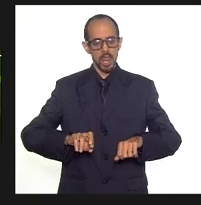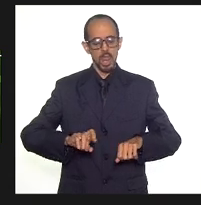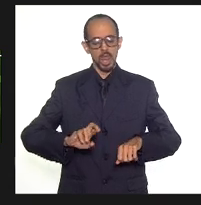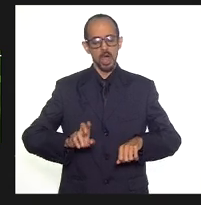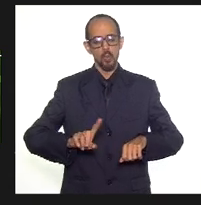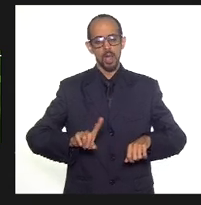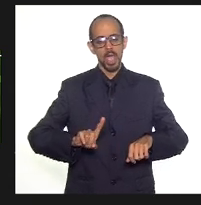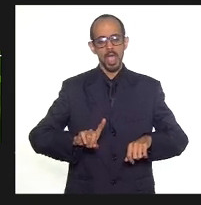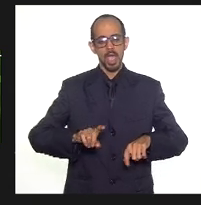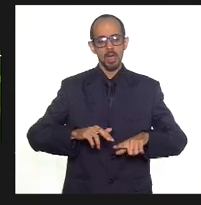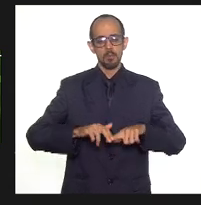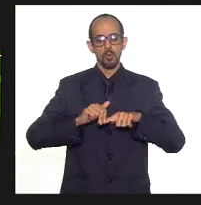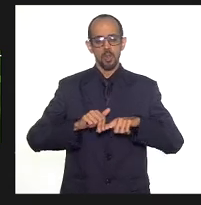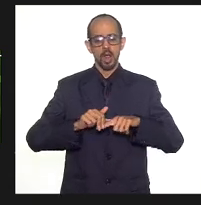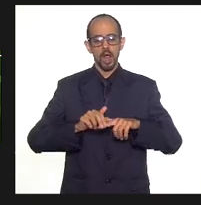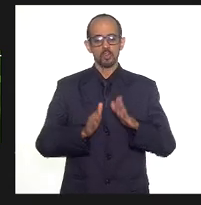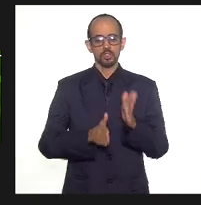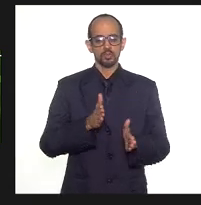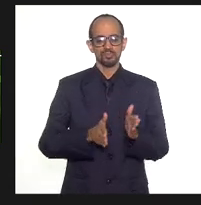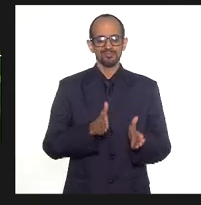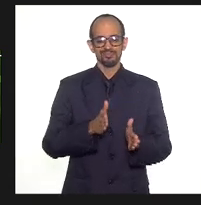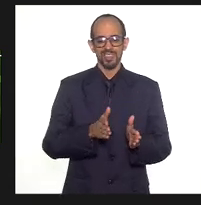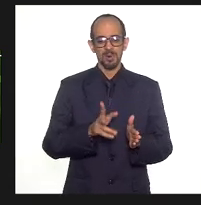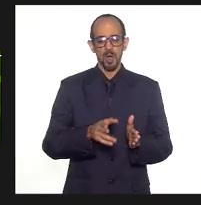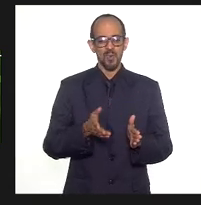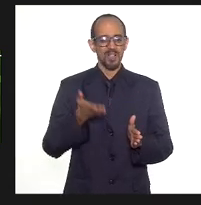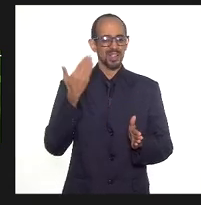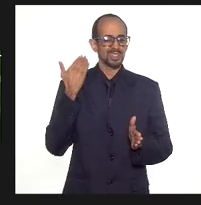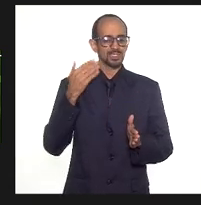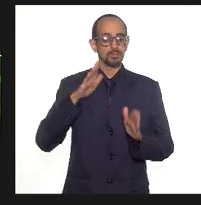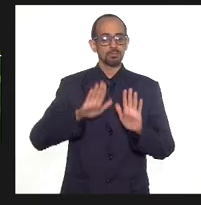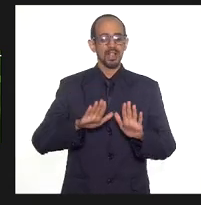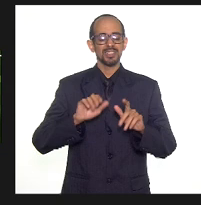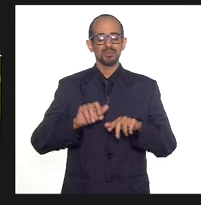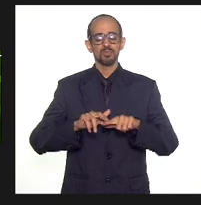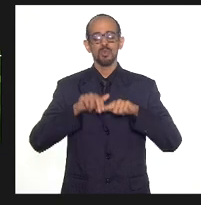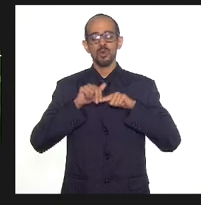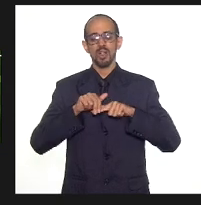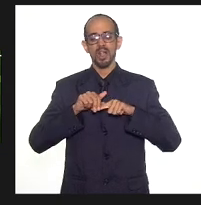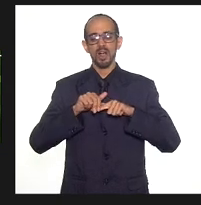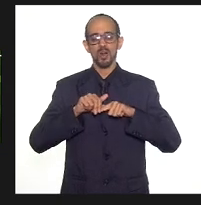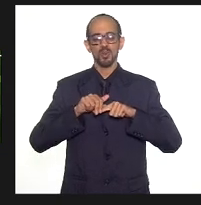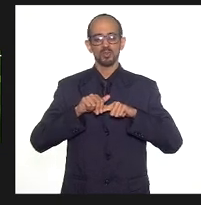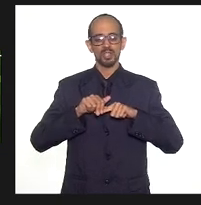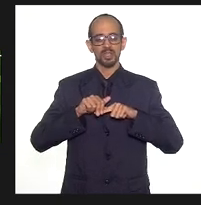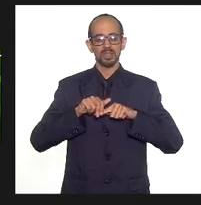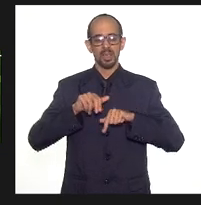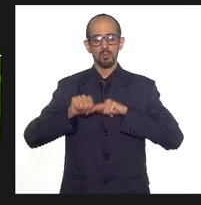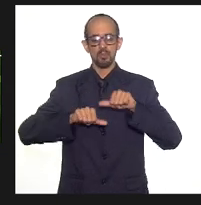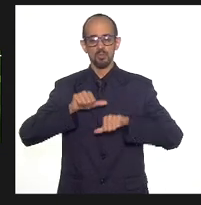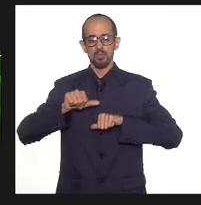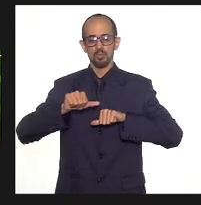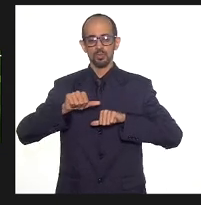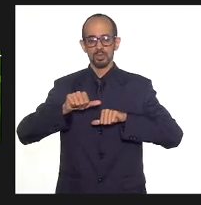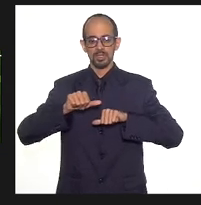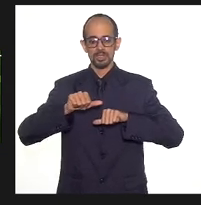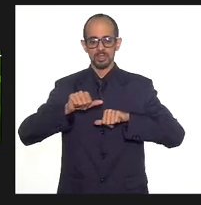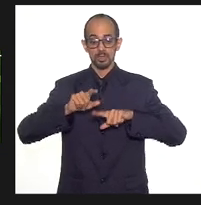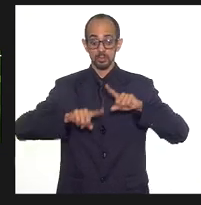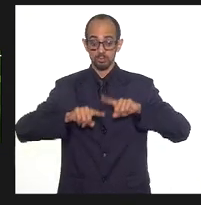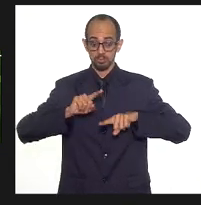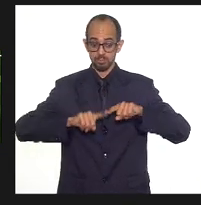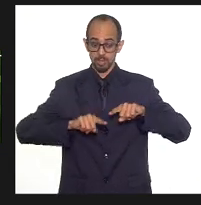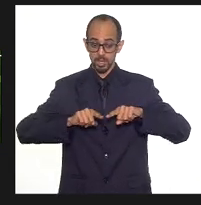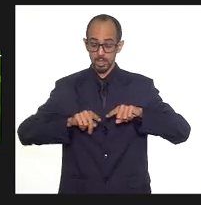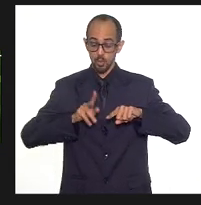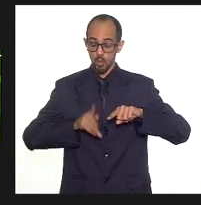fase, como ocorria no Repetro antigo, e sim em razão da suscetibilidade do bem permanecer em